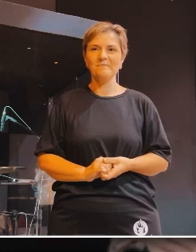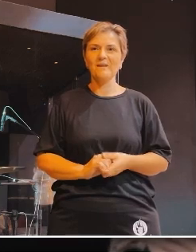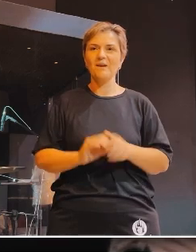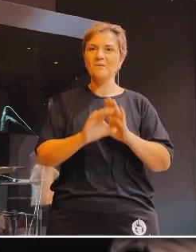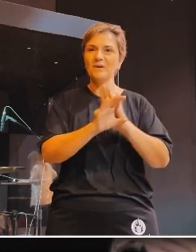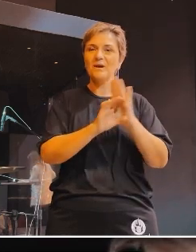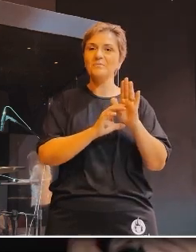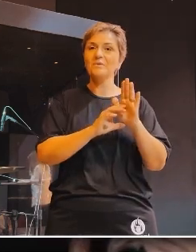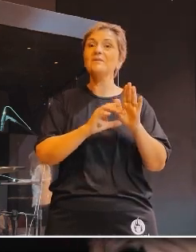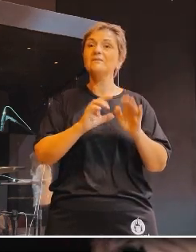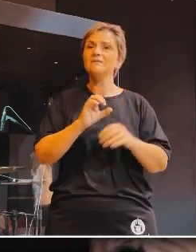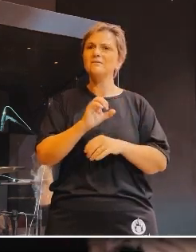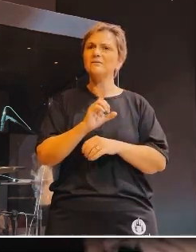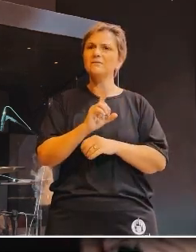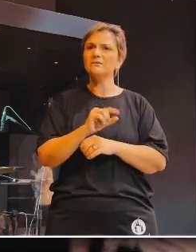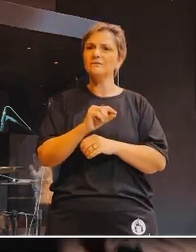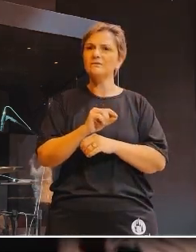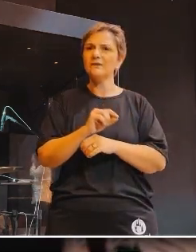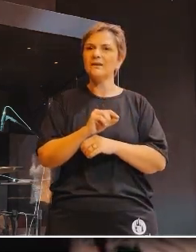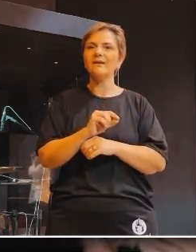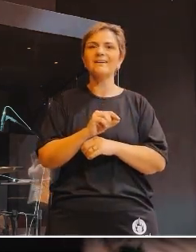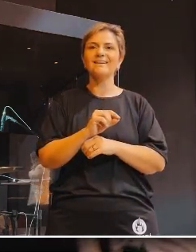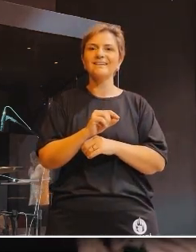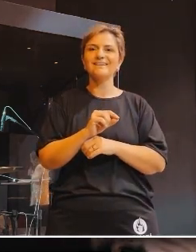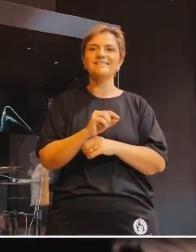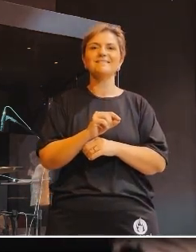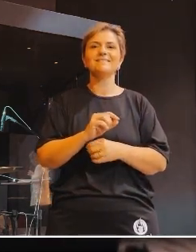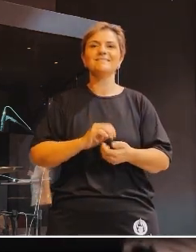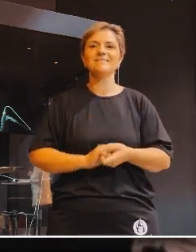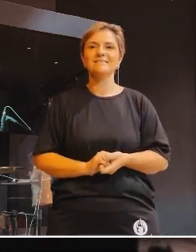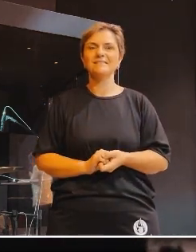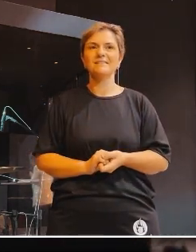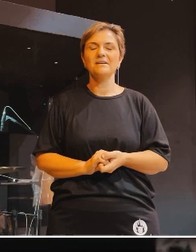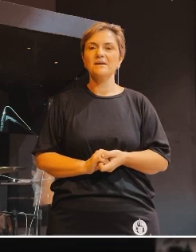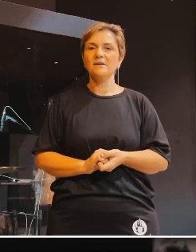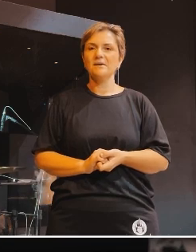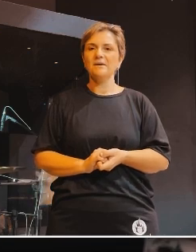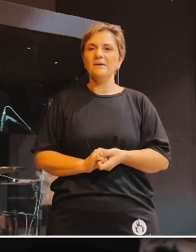Capítulo 10, versículo 25. Certa ocasião, um perito na lei